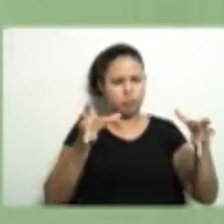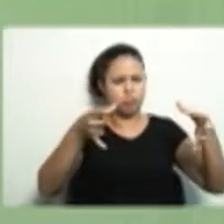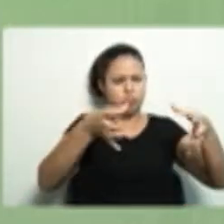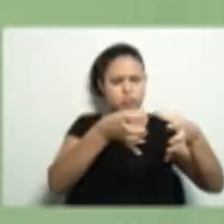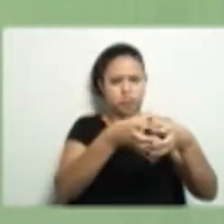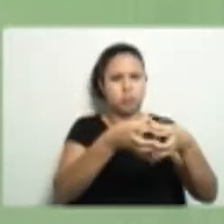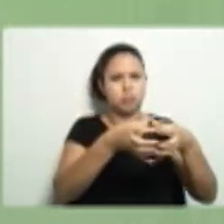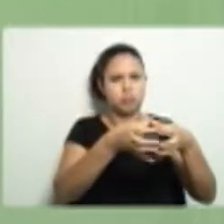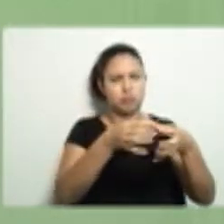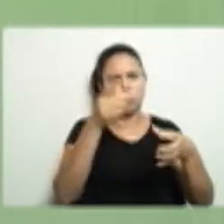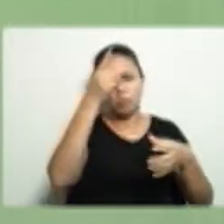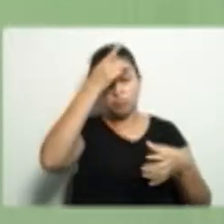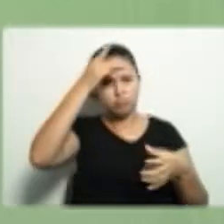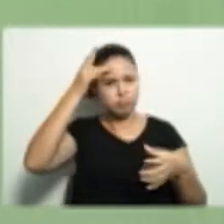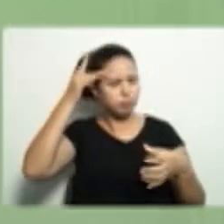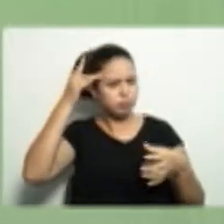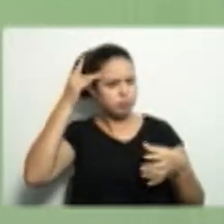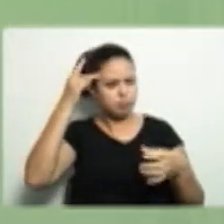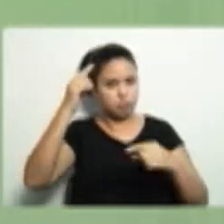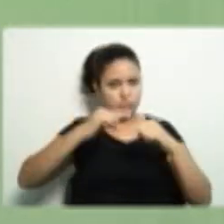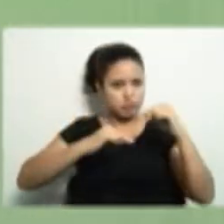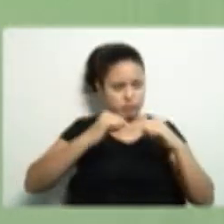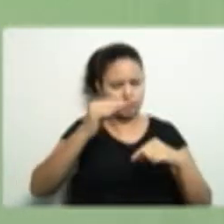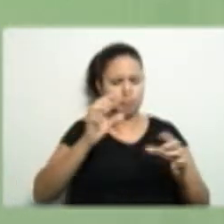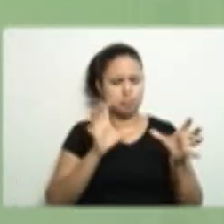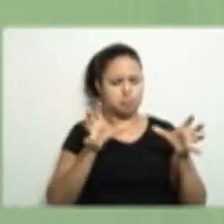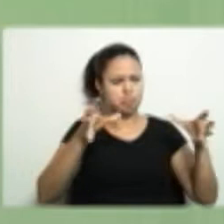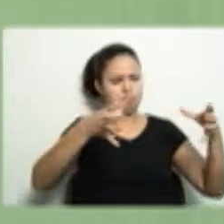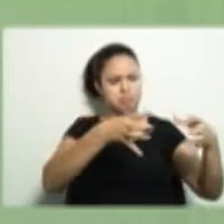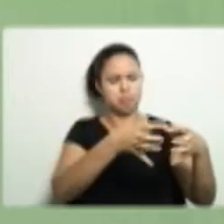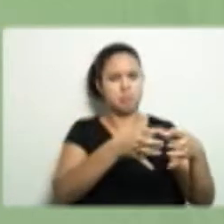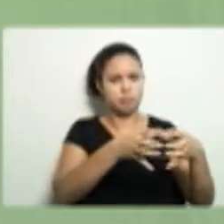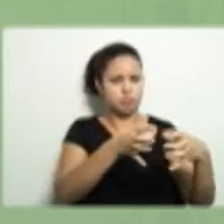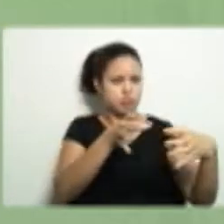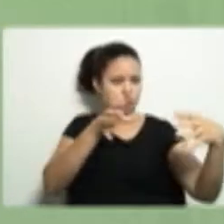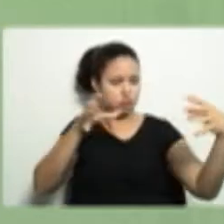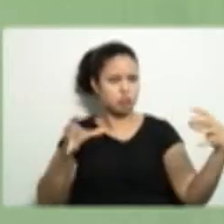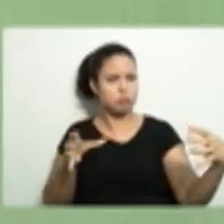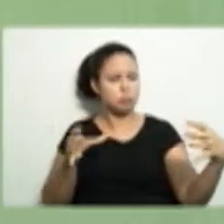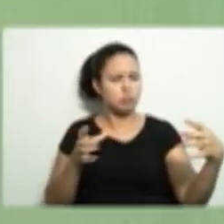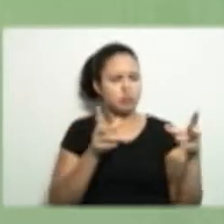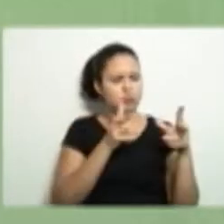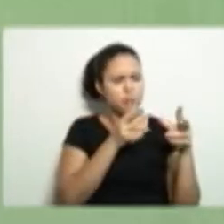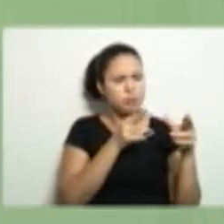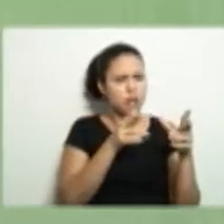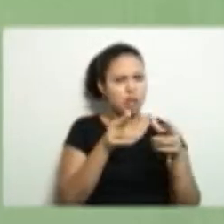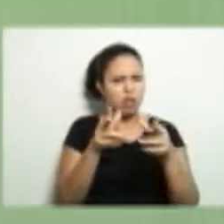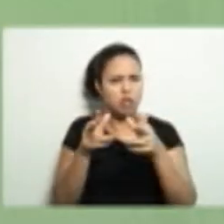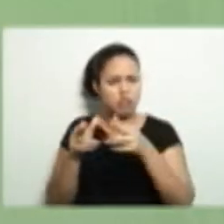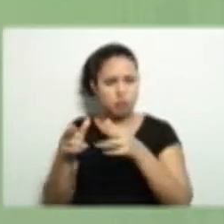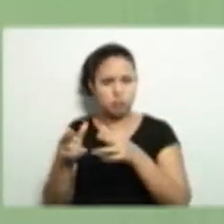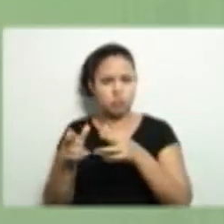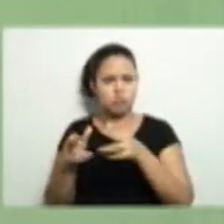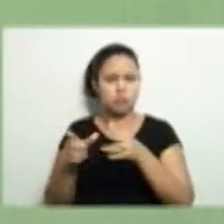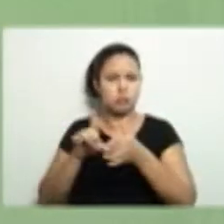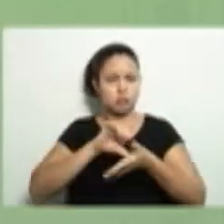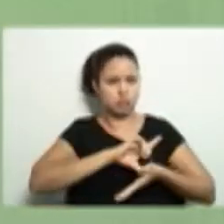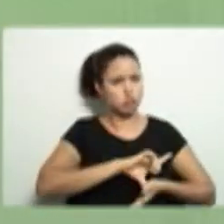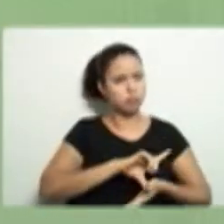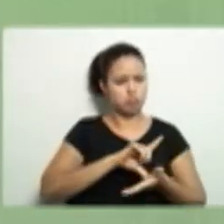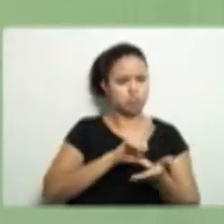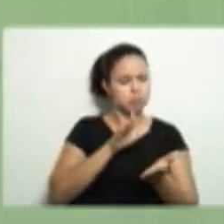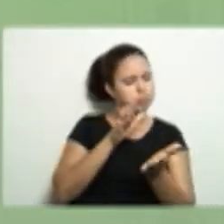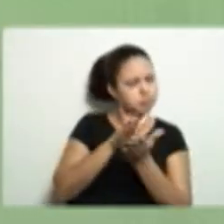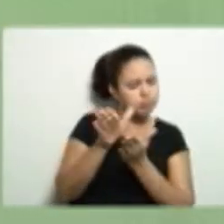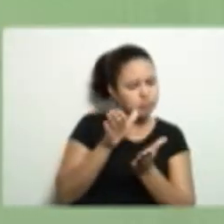alto volume de produtos iguais ou muito similares, que são fornecidos repetidas vezes. É necessário